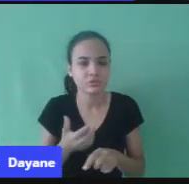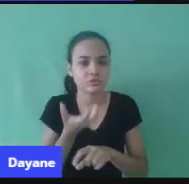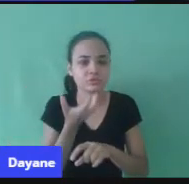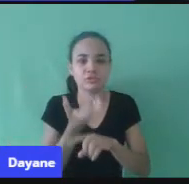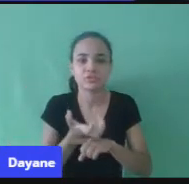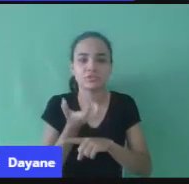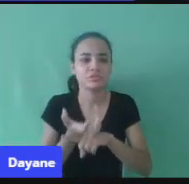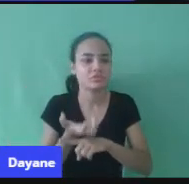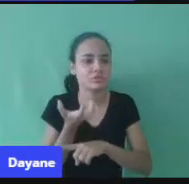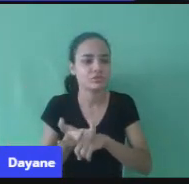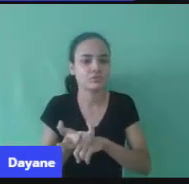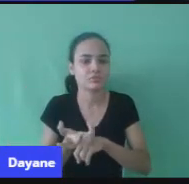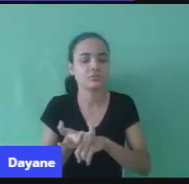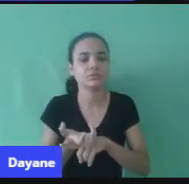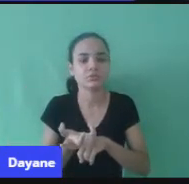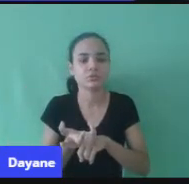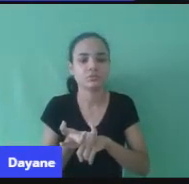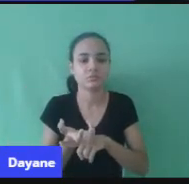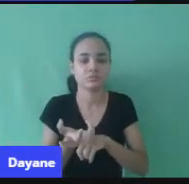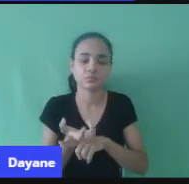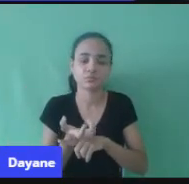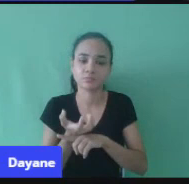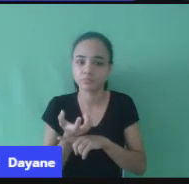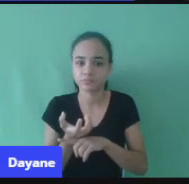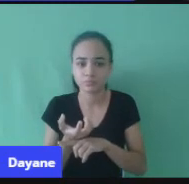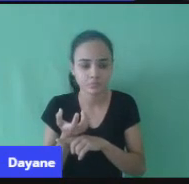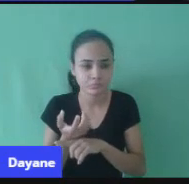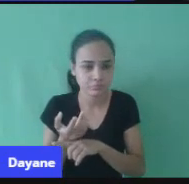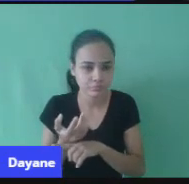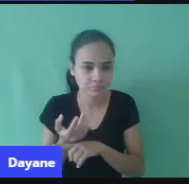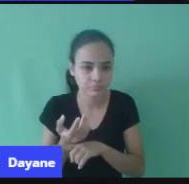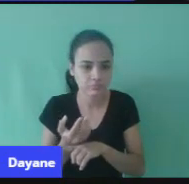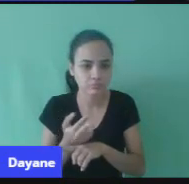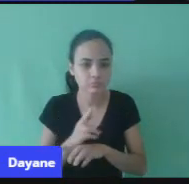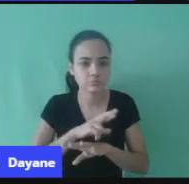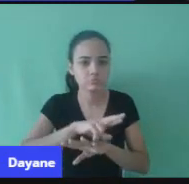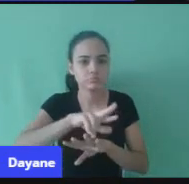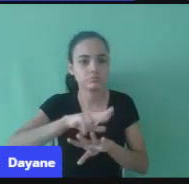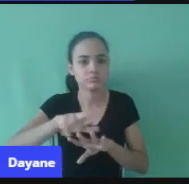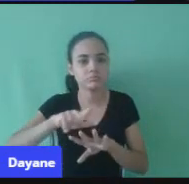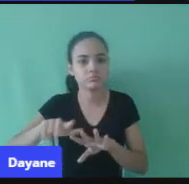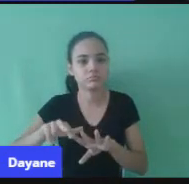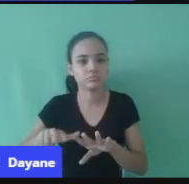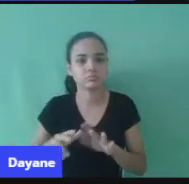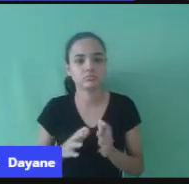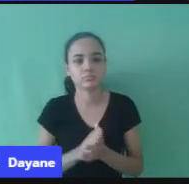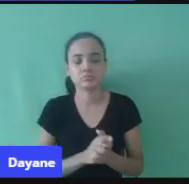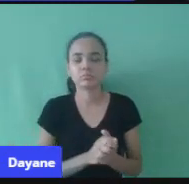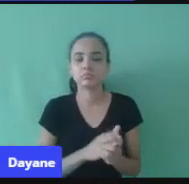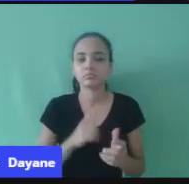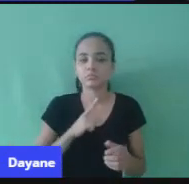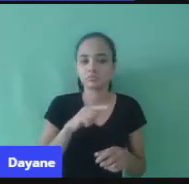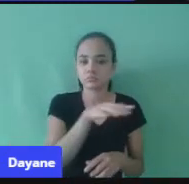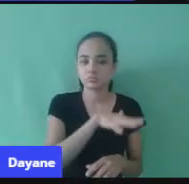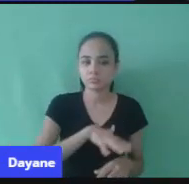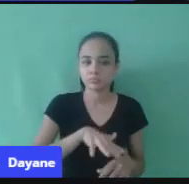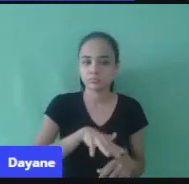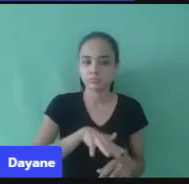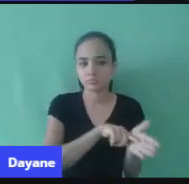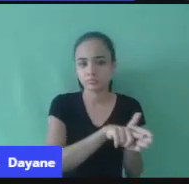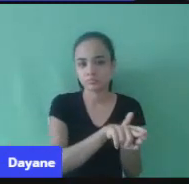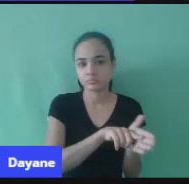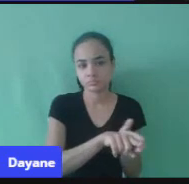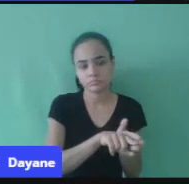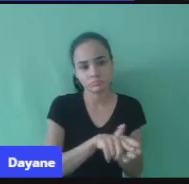educação francês, é uma área de pesquisa instigante, porque, ora, nós não sabemos muito bem